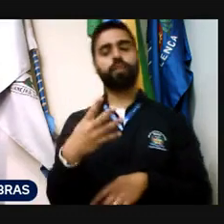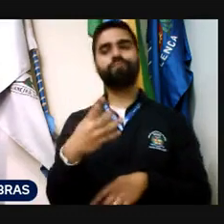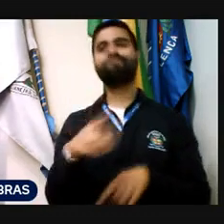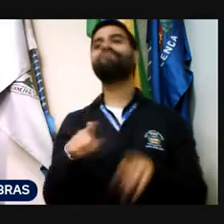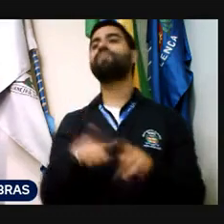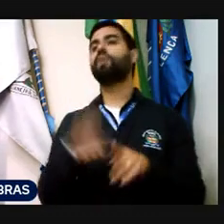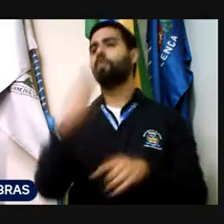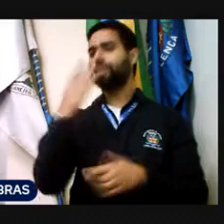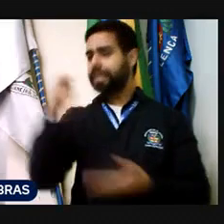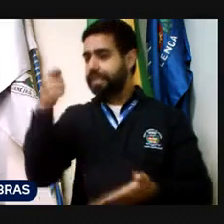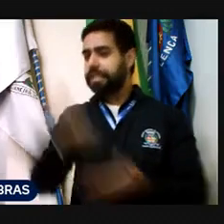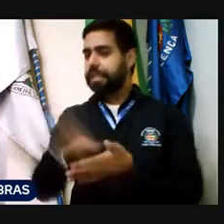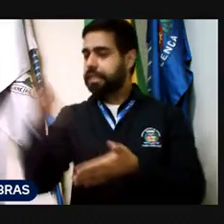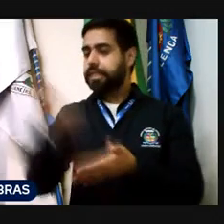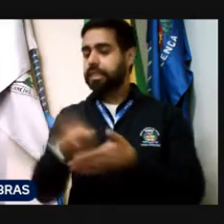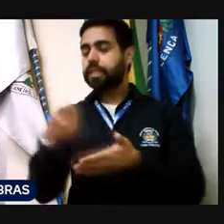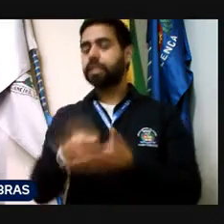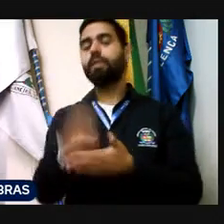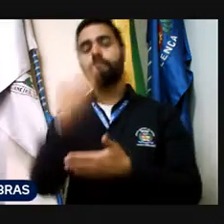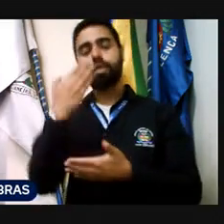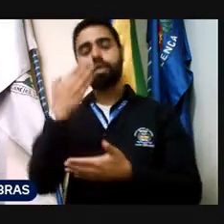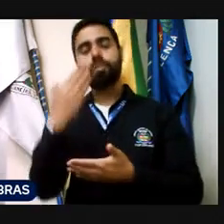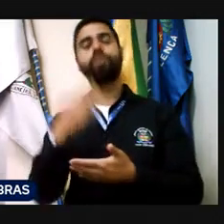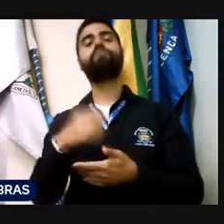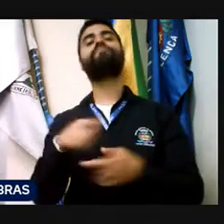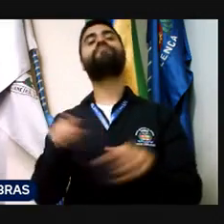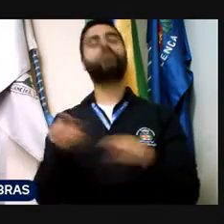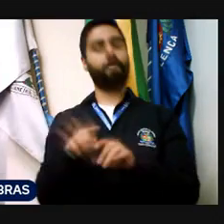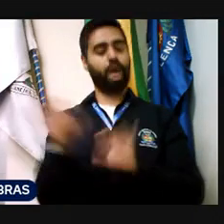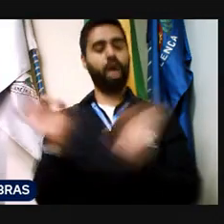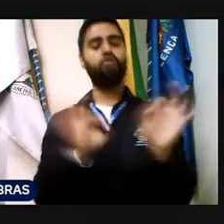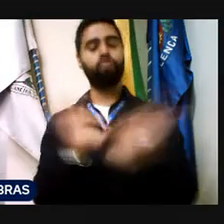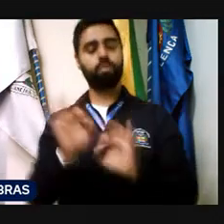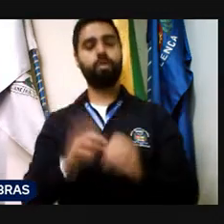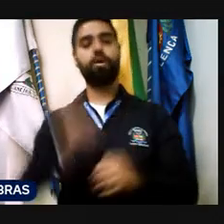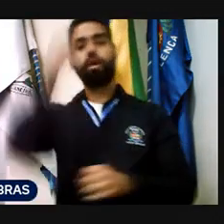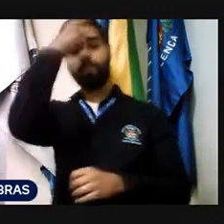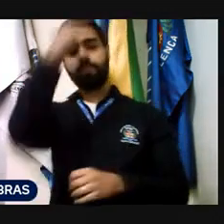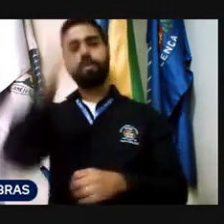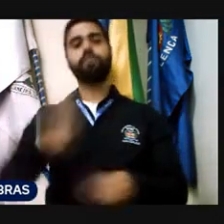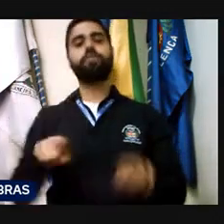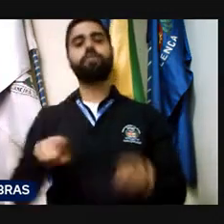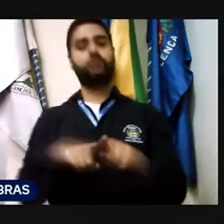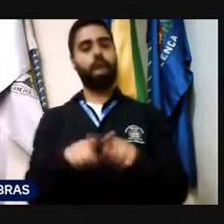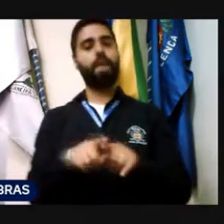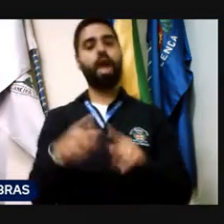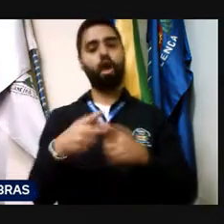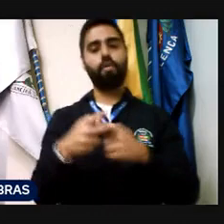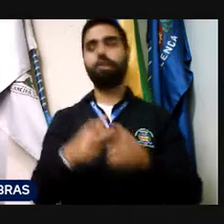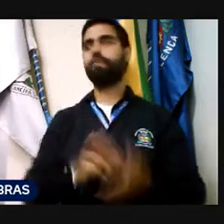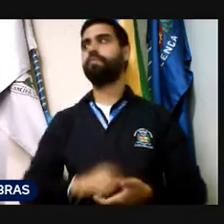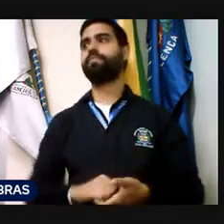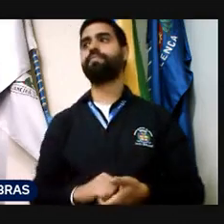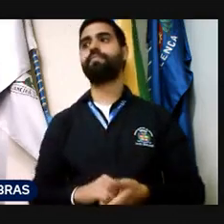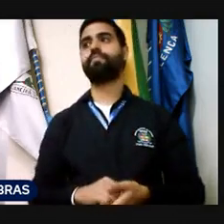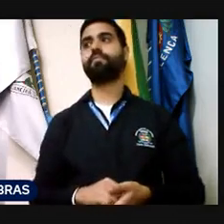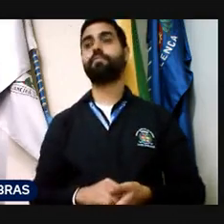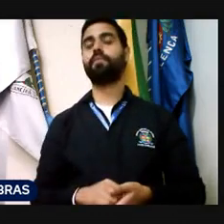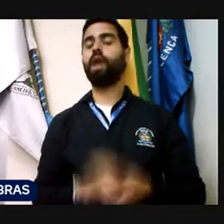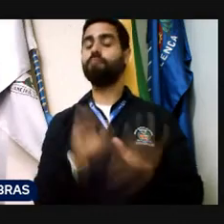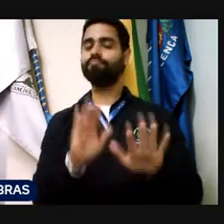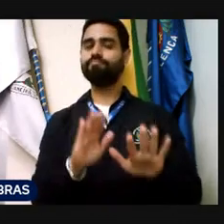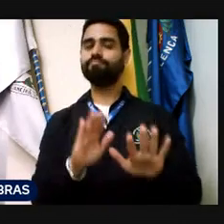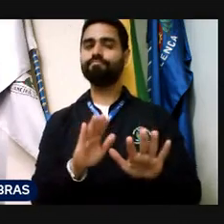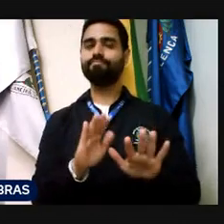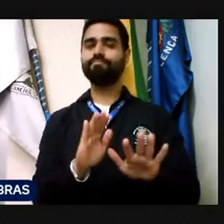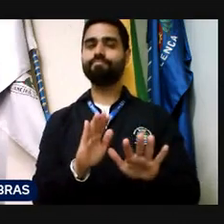gente bateu e fez esse pedido nesse governo, prefeito Fernandinho Graça. Bom, já que todas essas